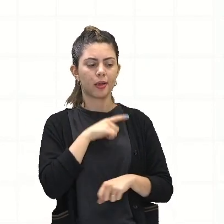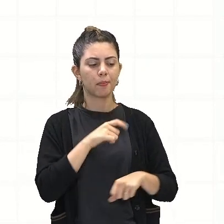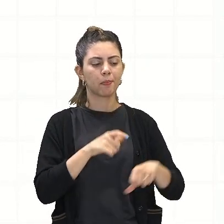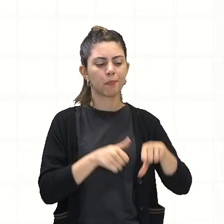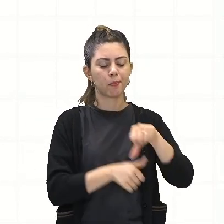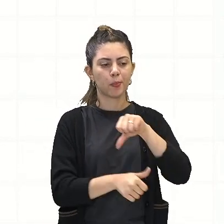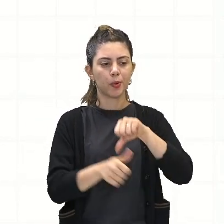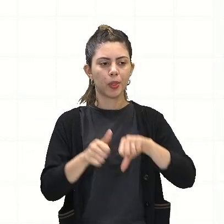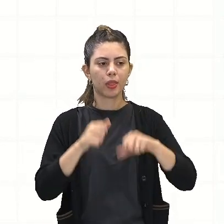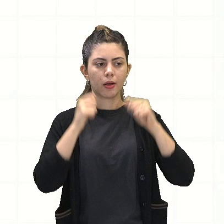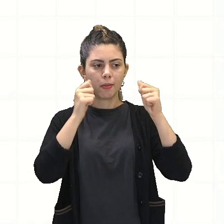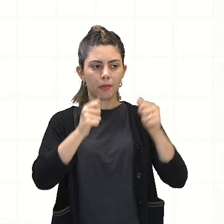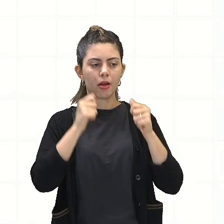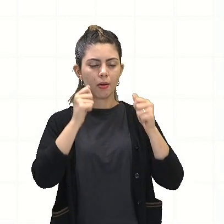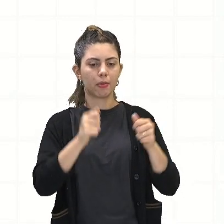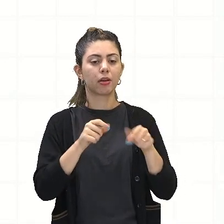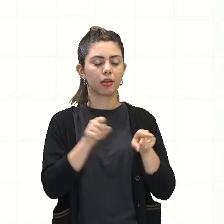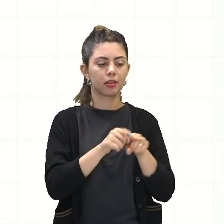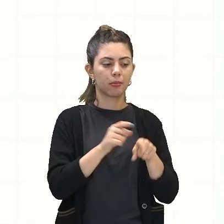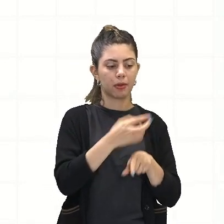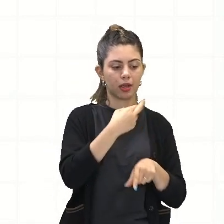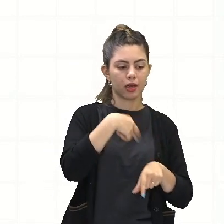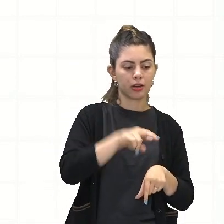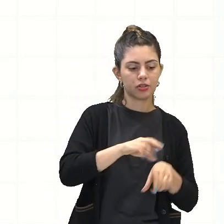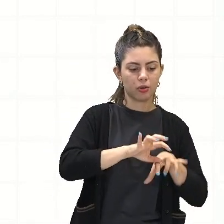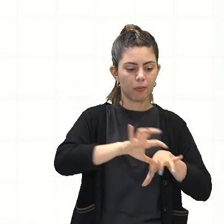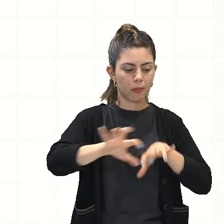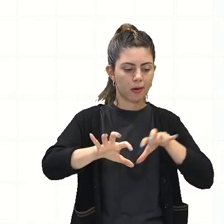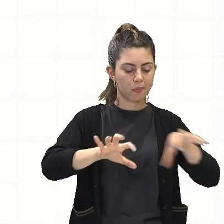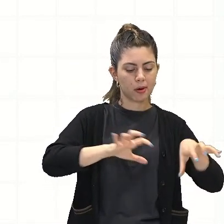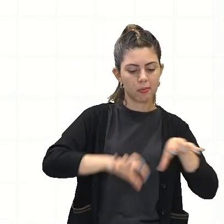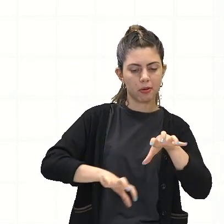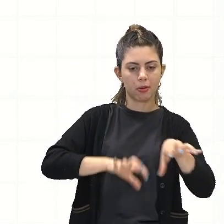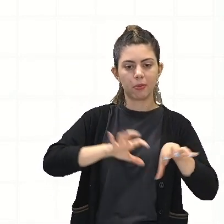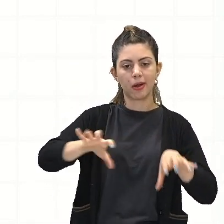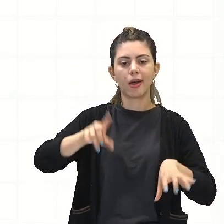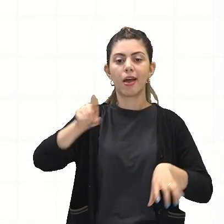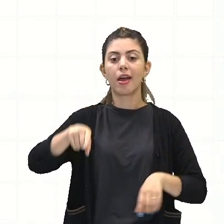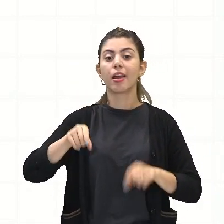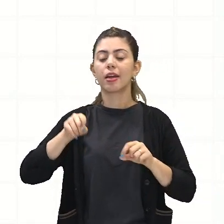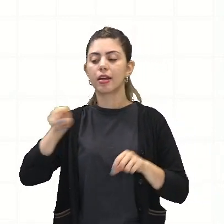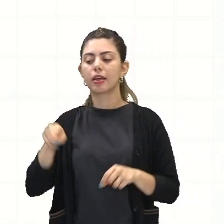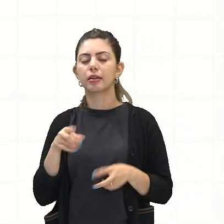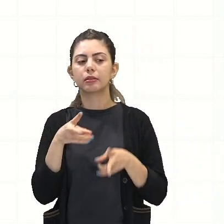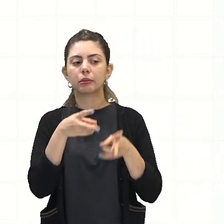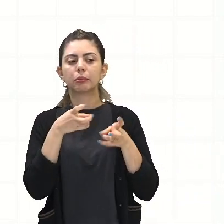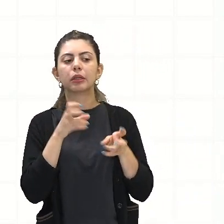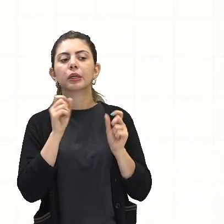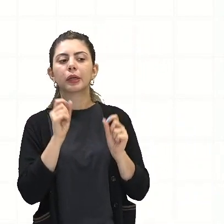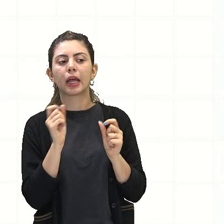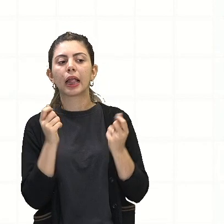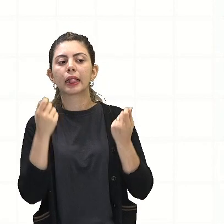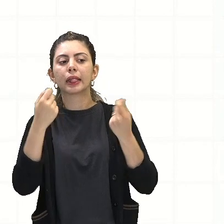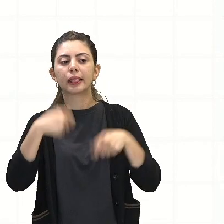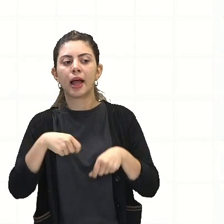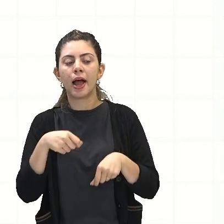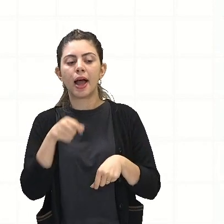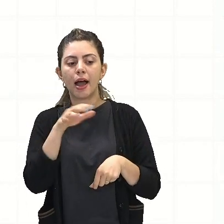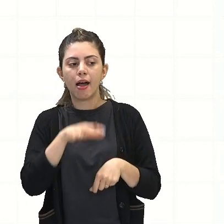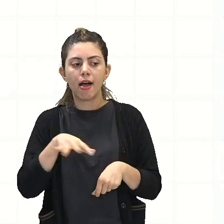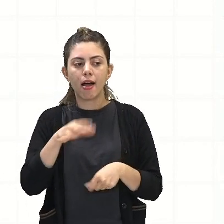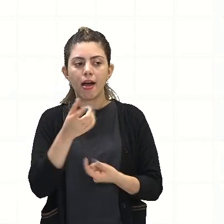monopólio. As reformas religiosas, a reforma protestante, ela também